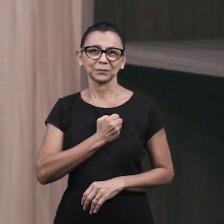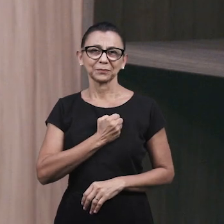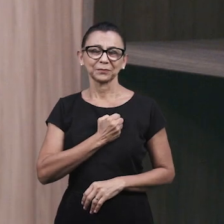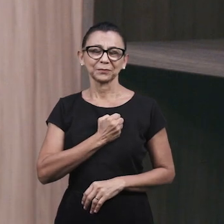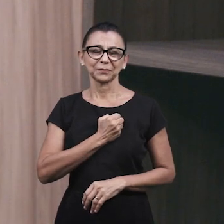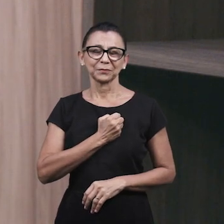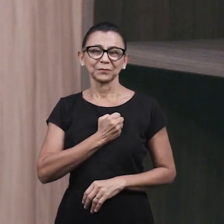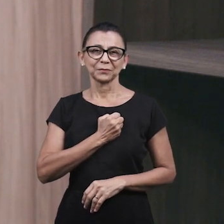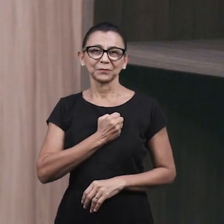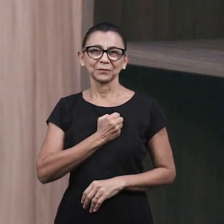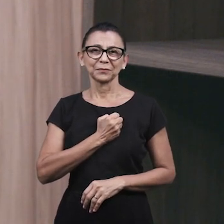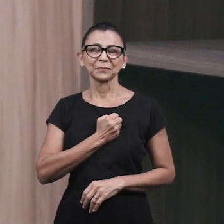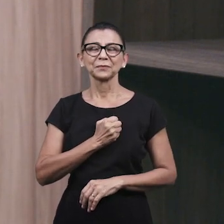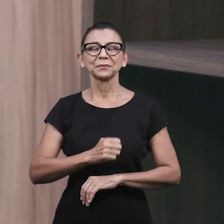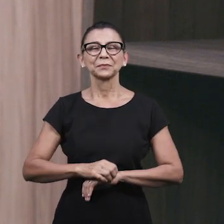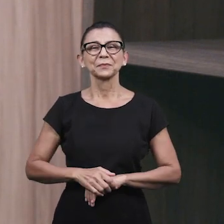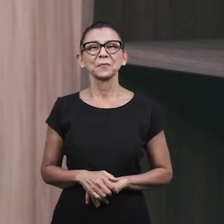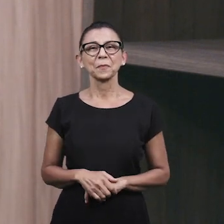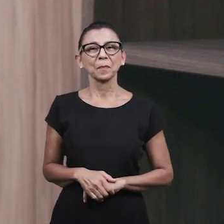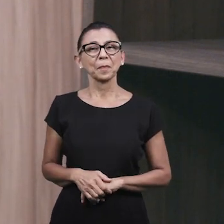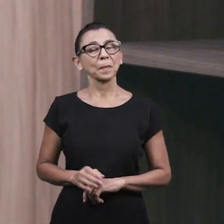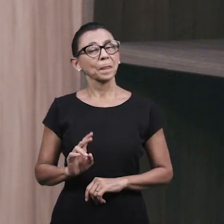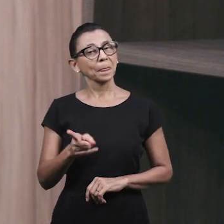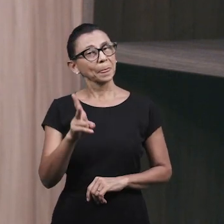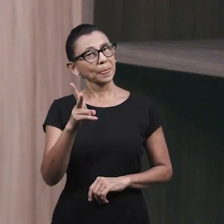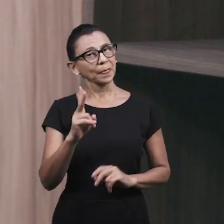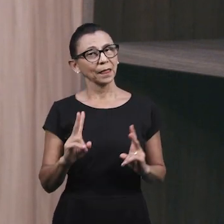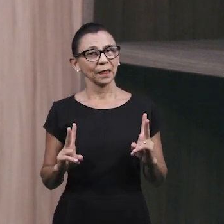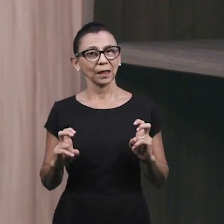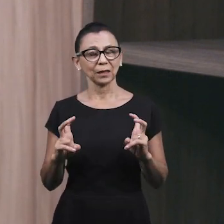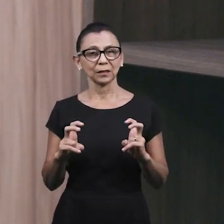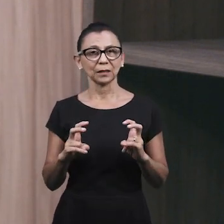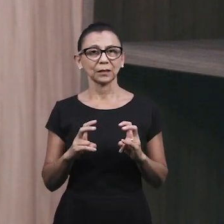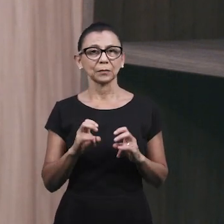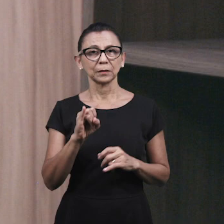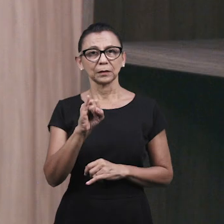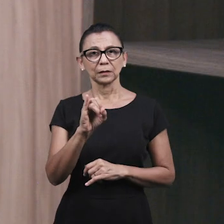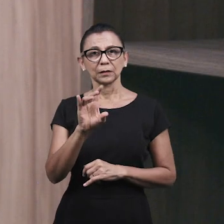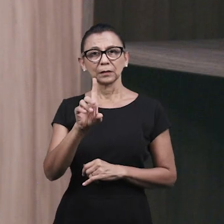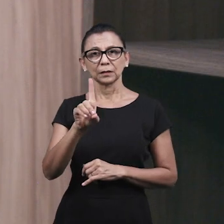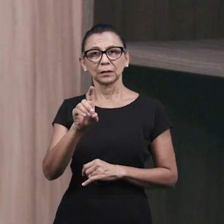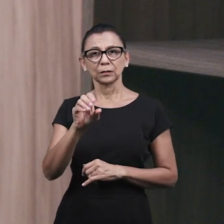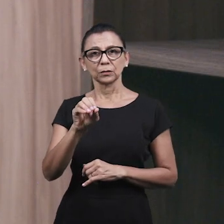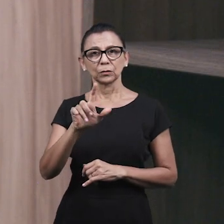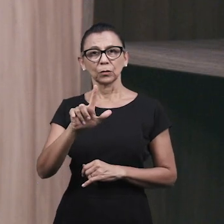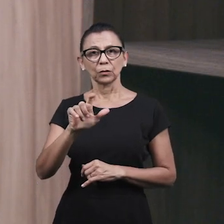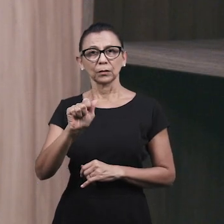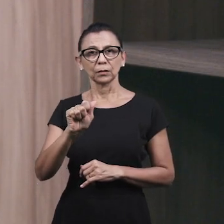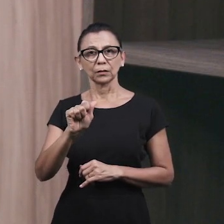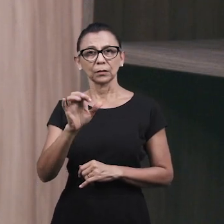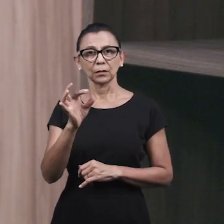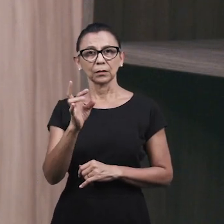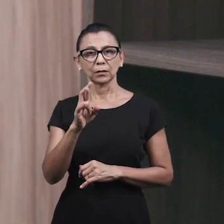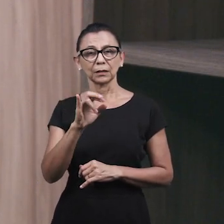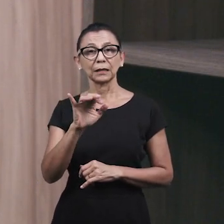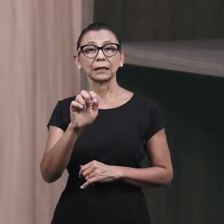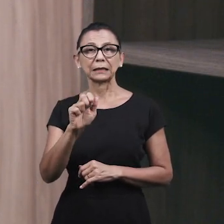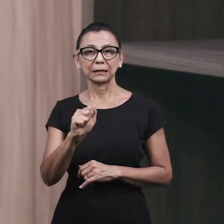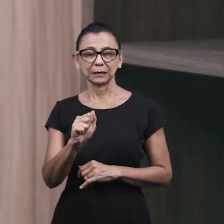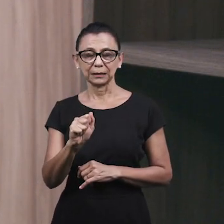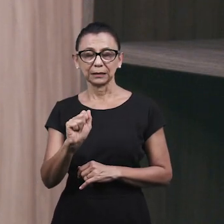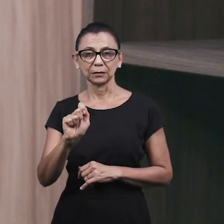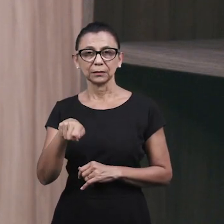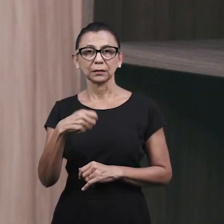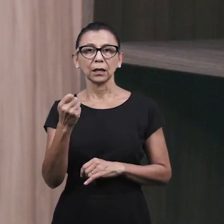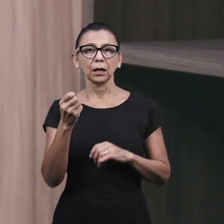o Conversas Bíblicas e continuando a tratar o tema idolatria, perceba, é um tema importante de todos